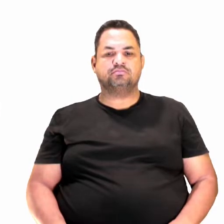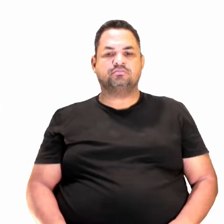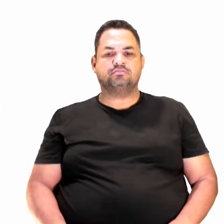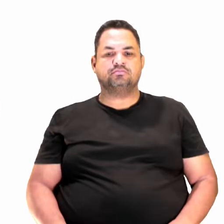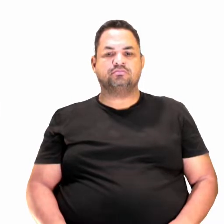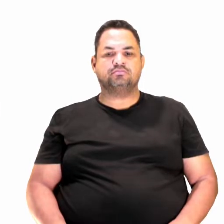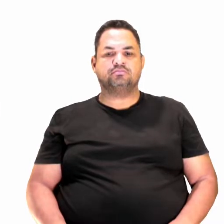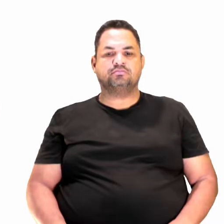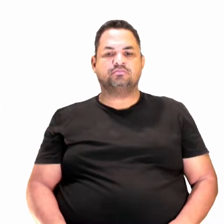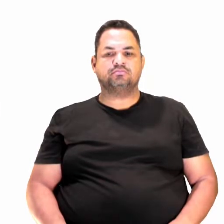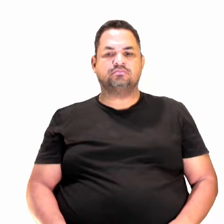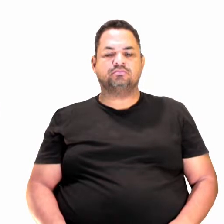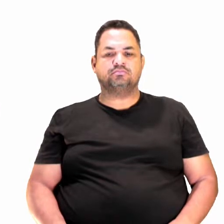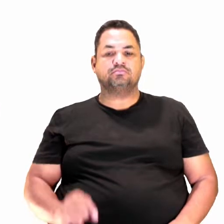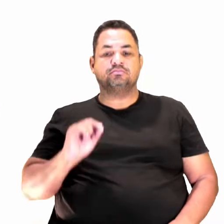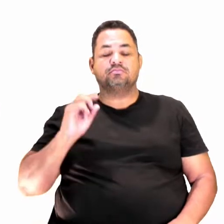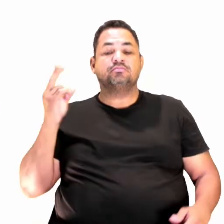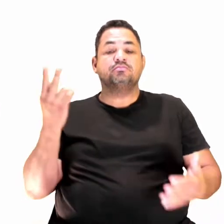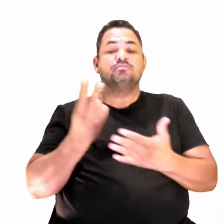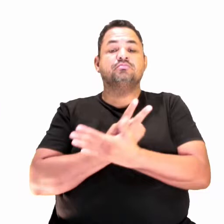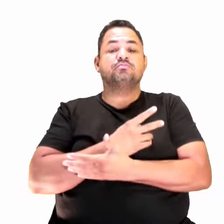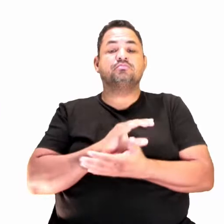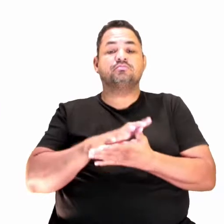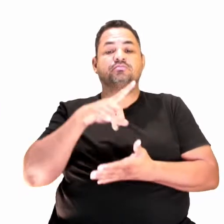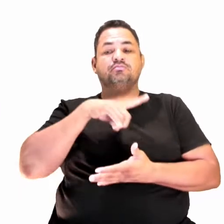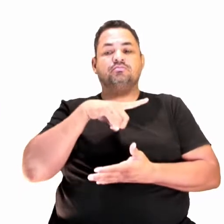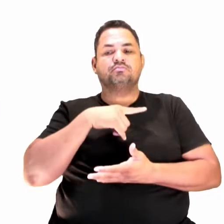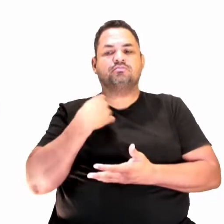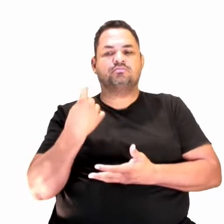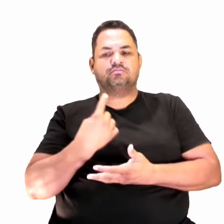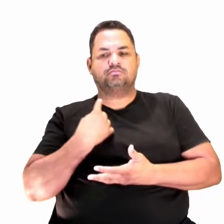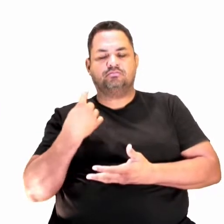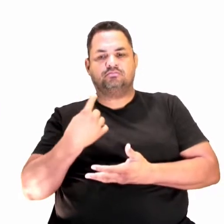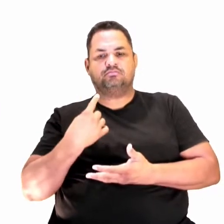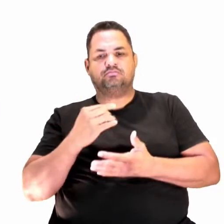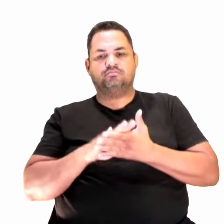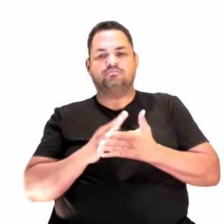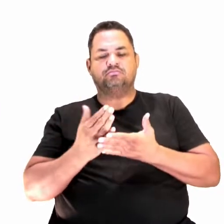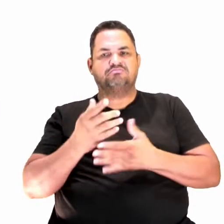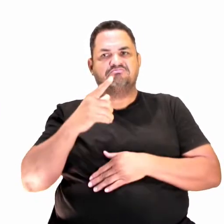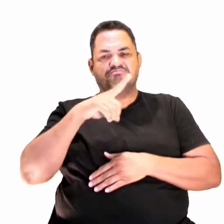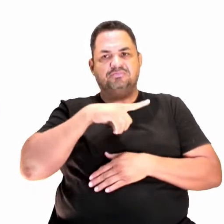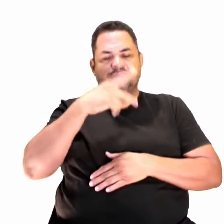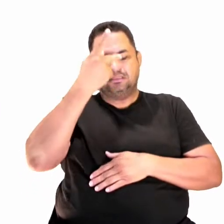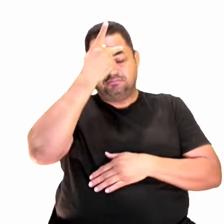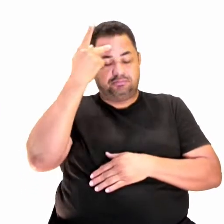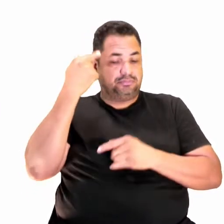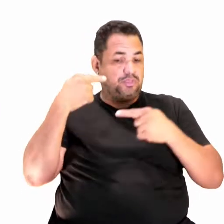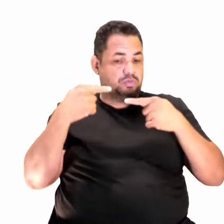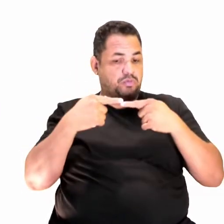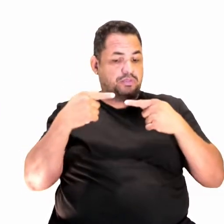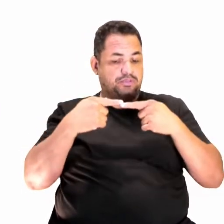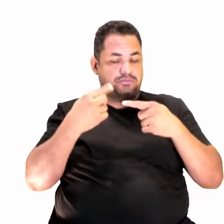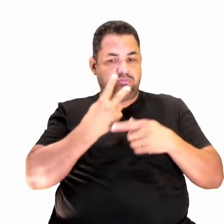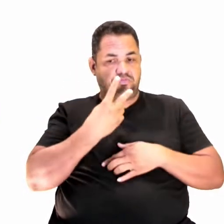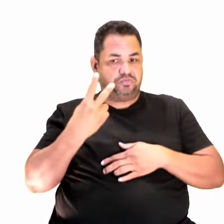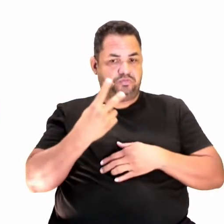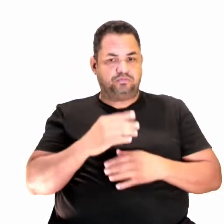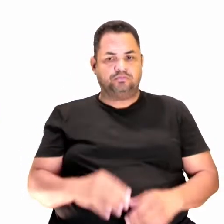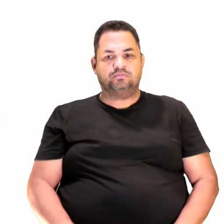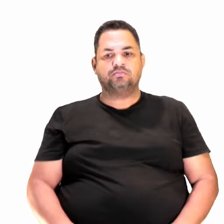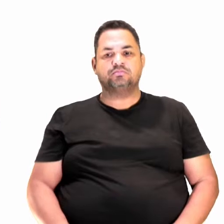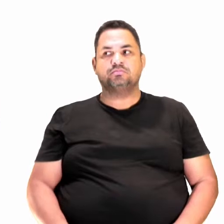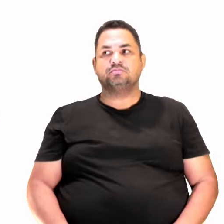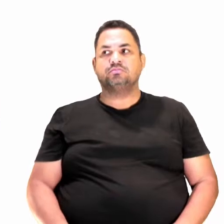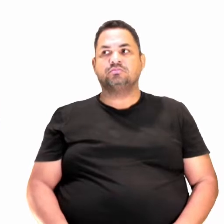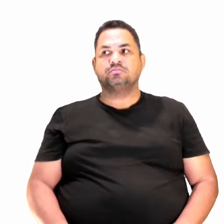combination. O que acontece aí? Eles existem sozinhos e em algumas pessoas em combinação. And those